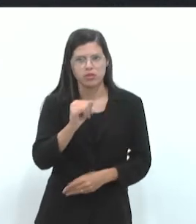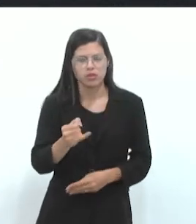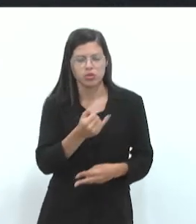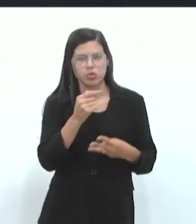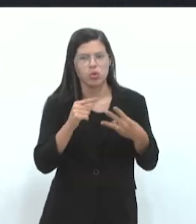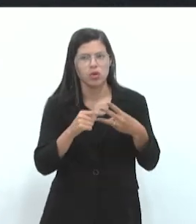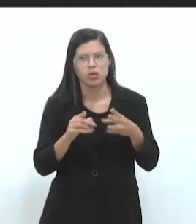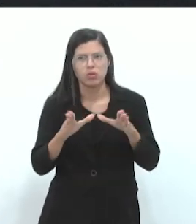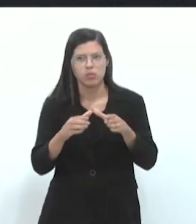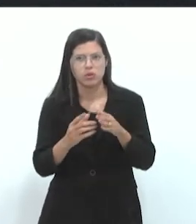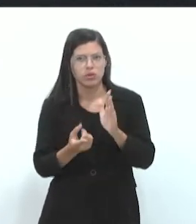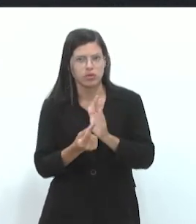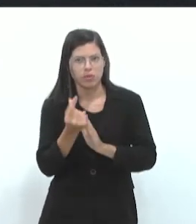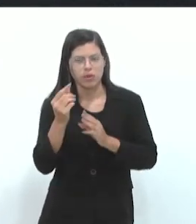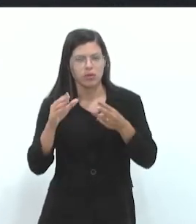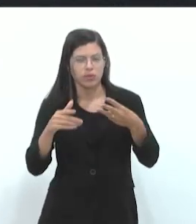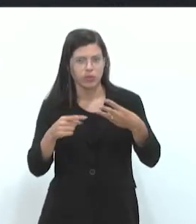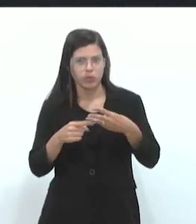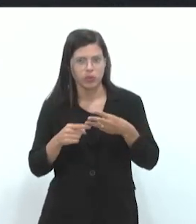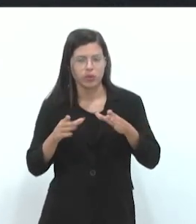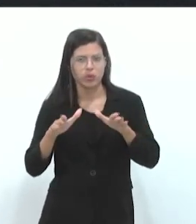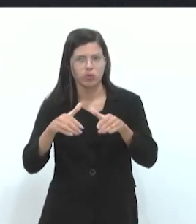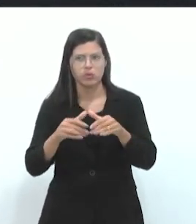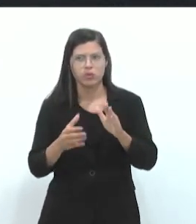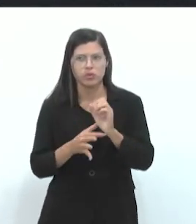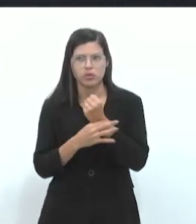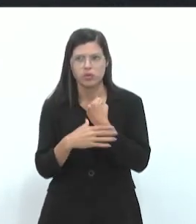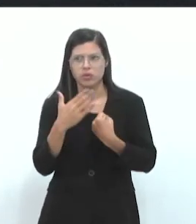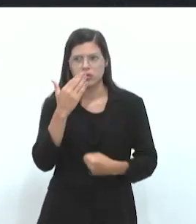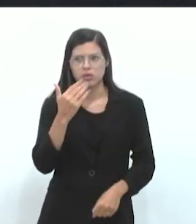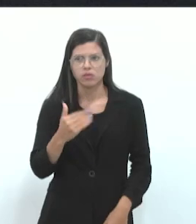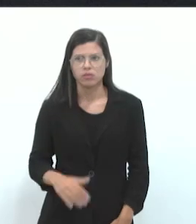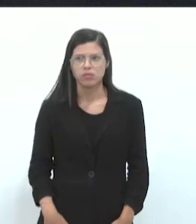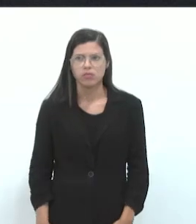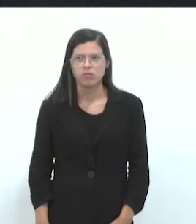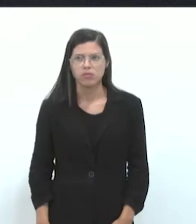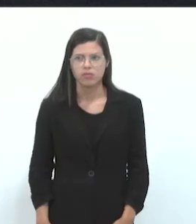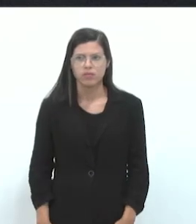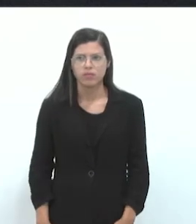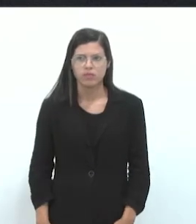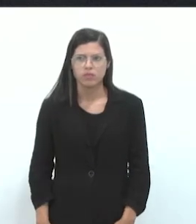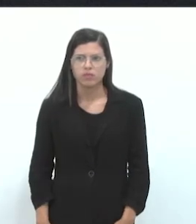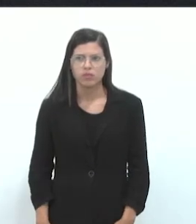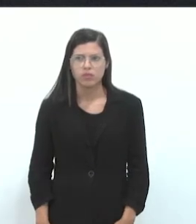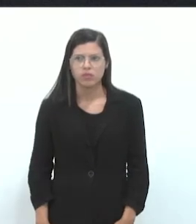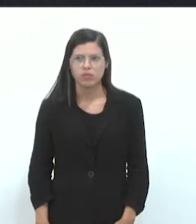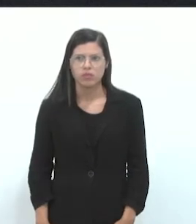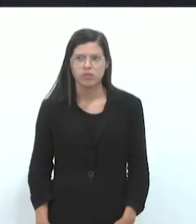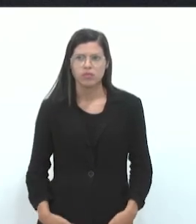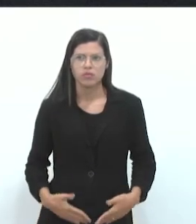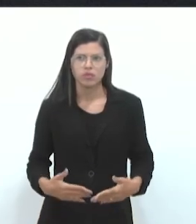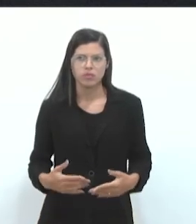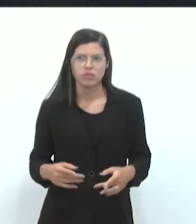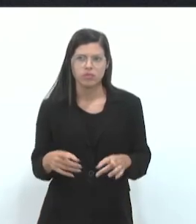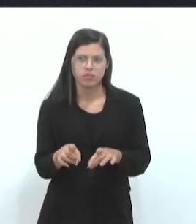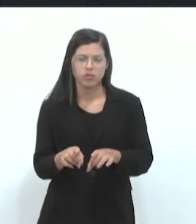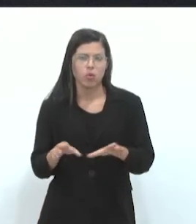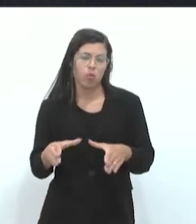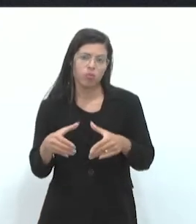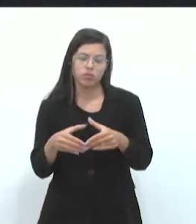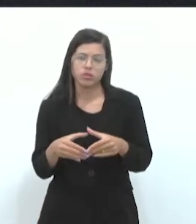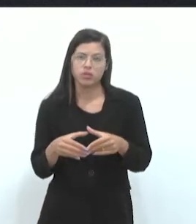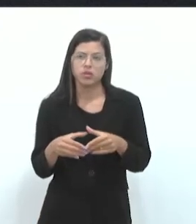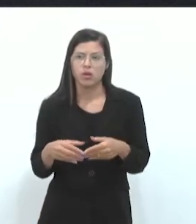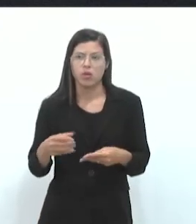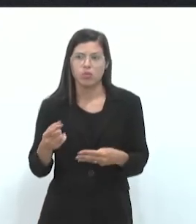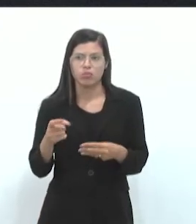Financeira e Controle, eu acho Segurança até que Alimentar e CCJ. tem muito mais pertinência à Comissão de Tributação, né? Também.